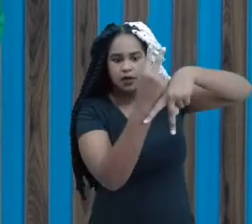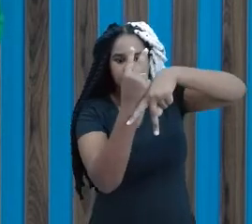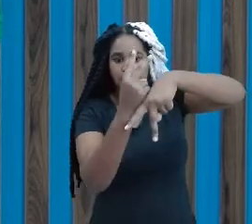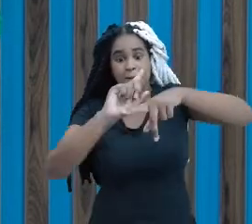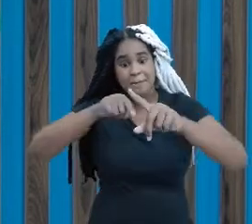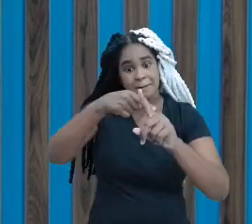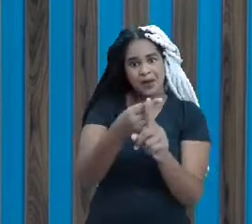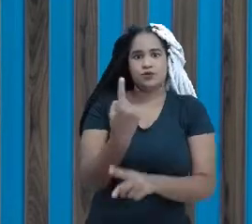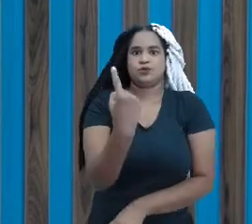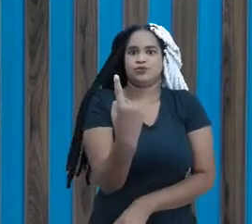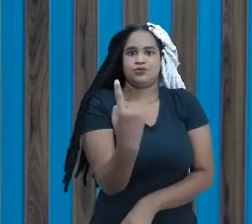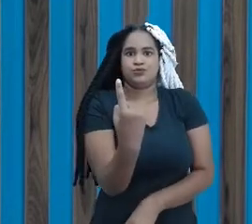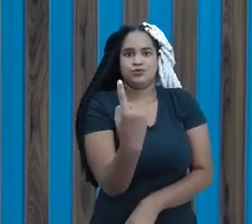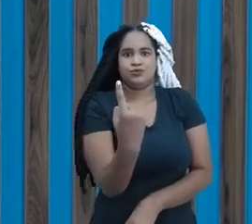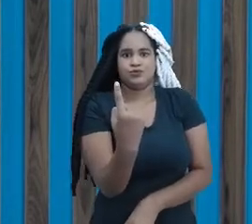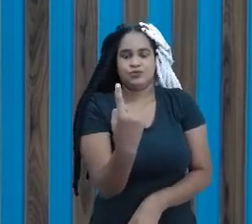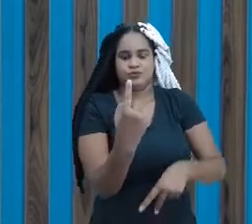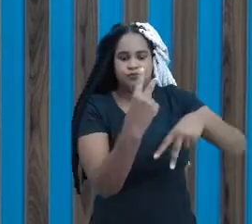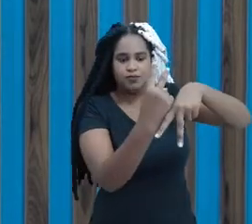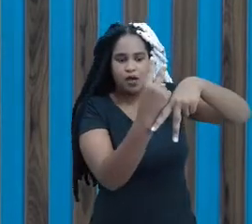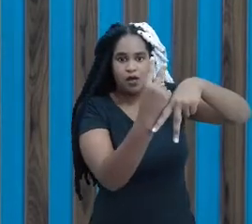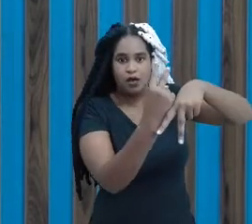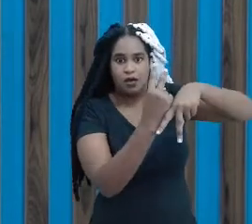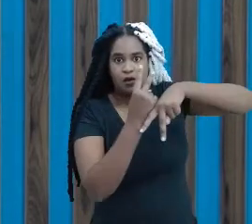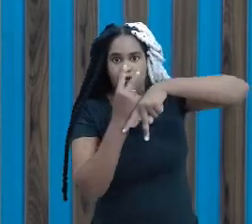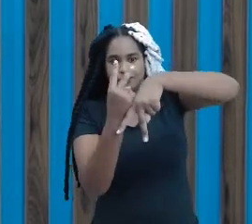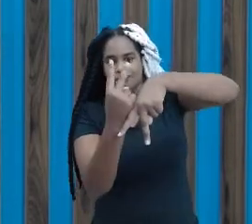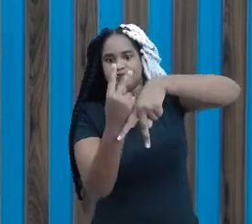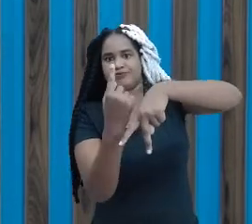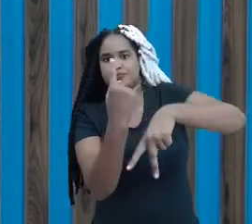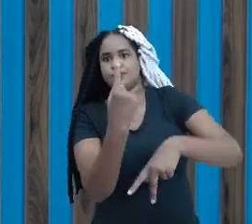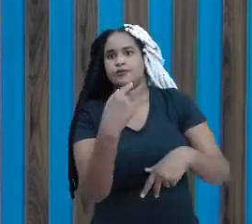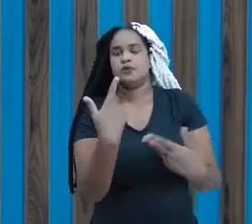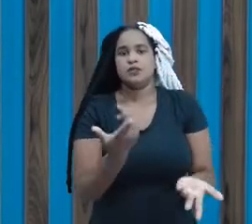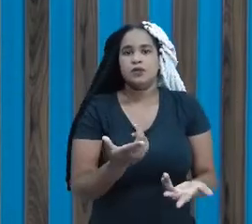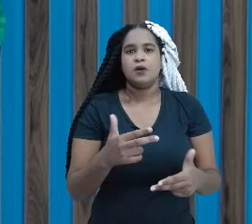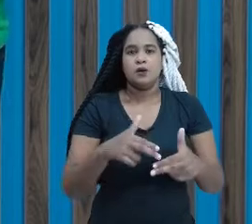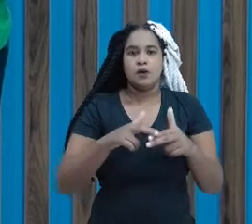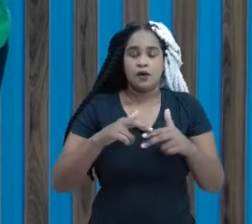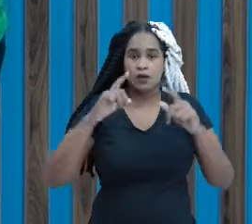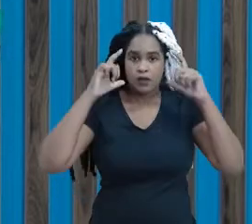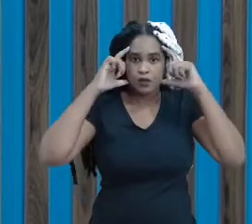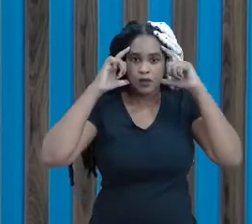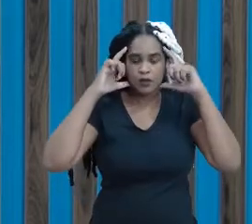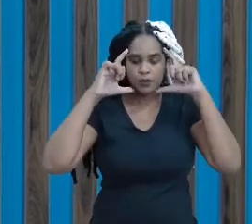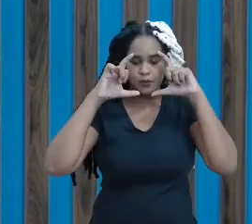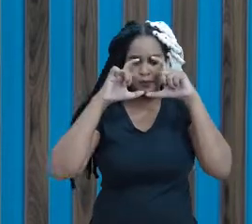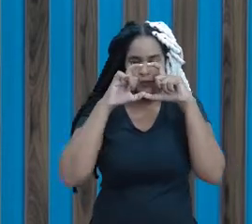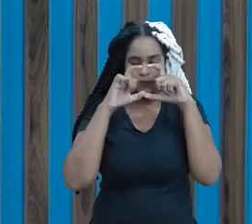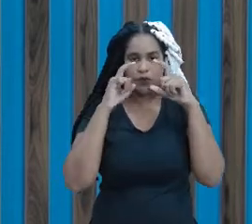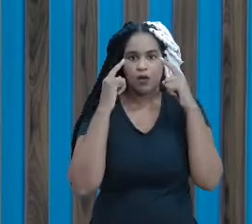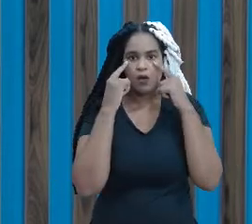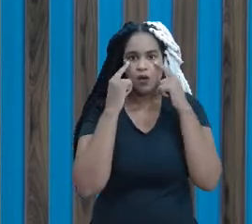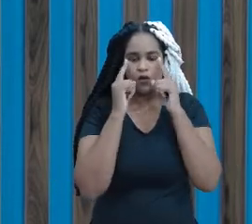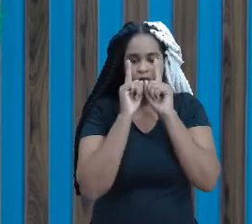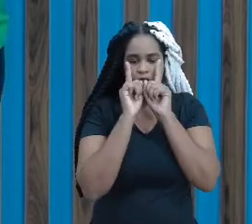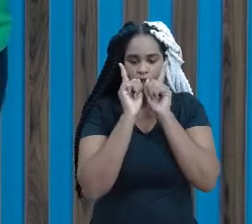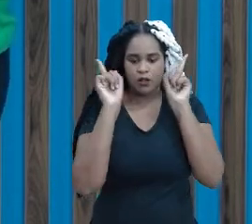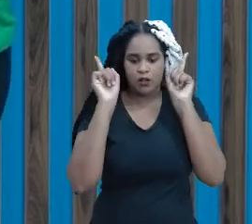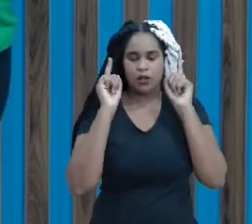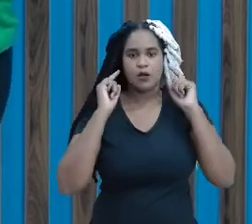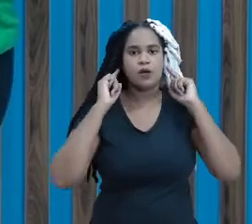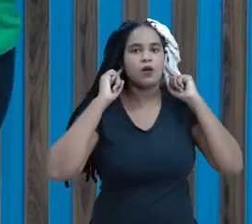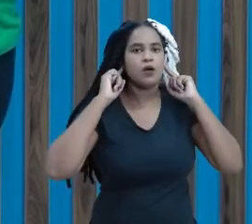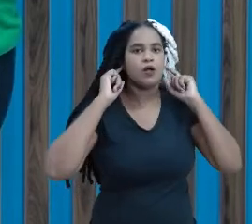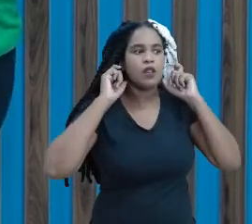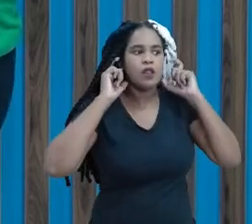mais aí, nesse par 13. Então, ó, cabeça pequena, olhos afastados, orelhas mal formadas.